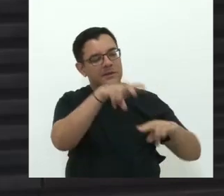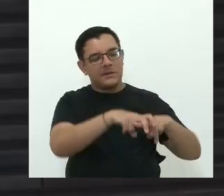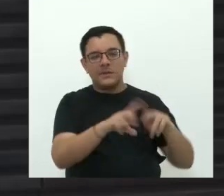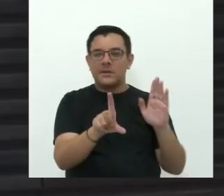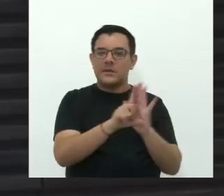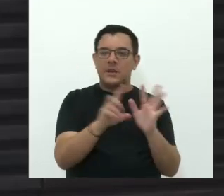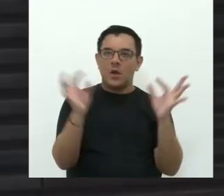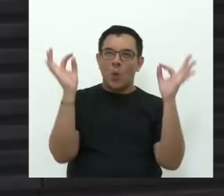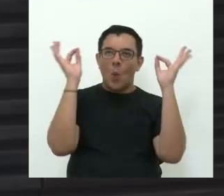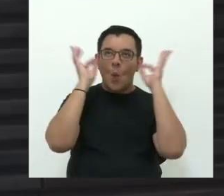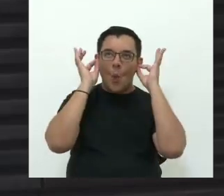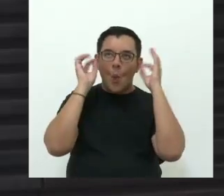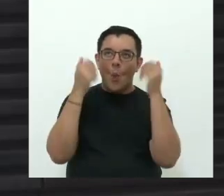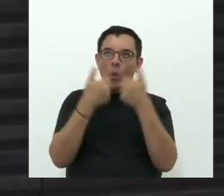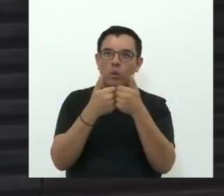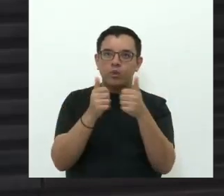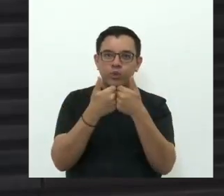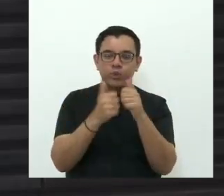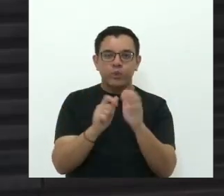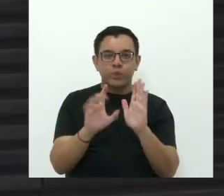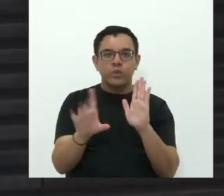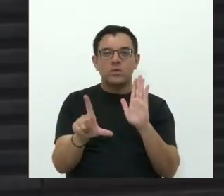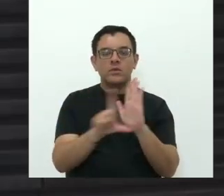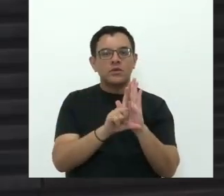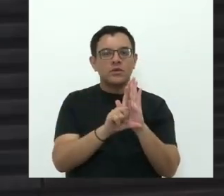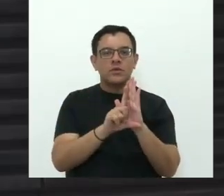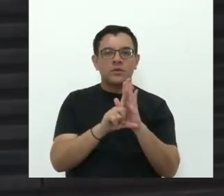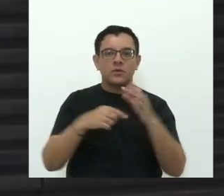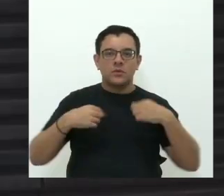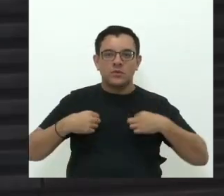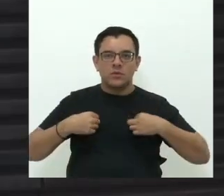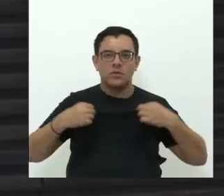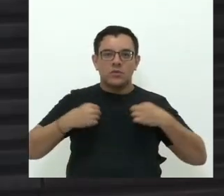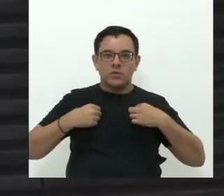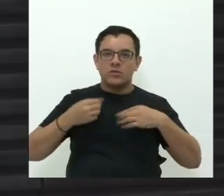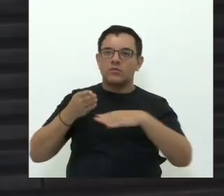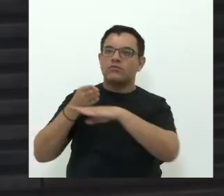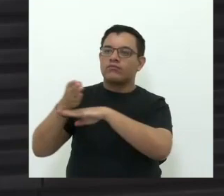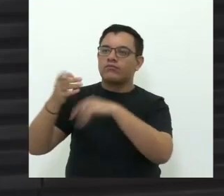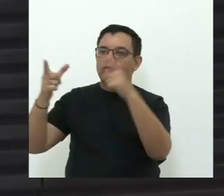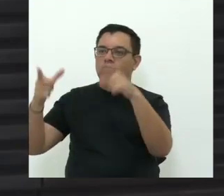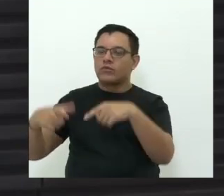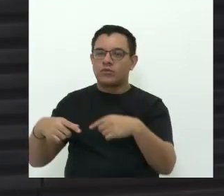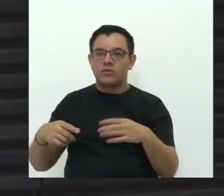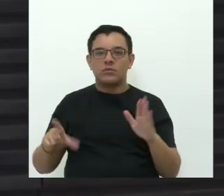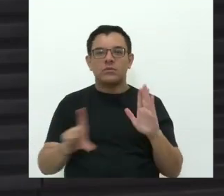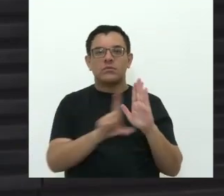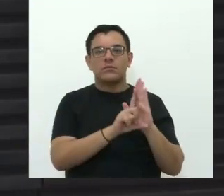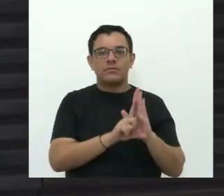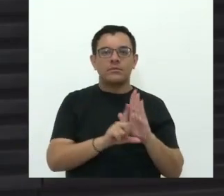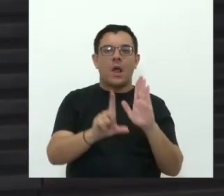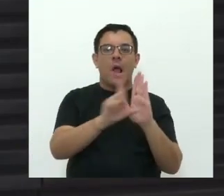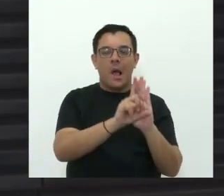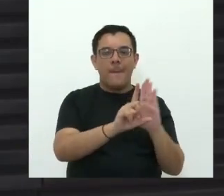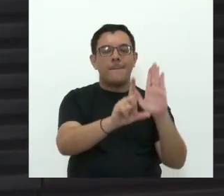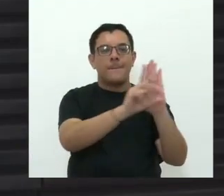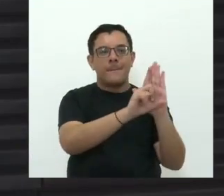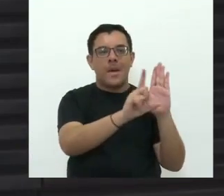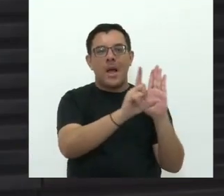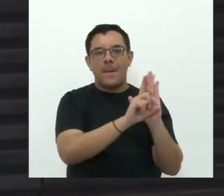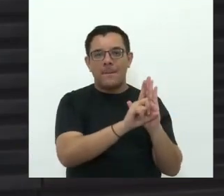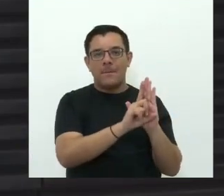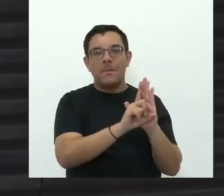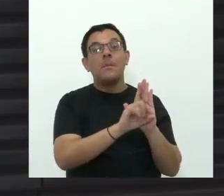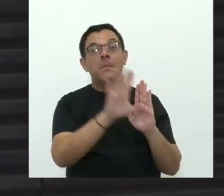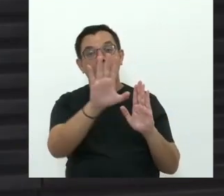colocar fone de ouvido dentro do ônibus é lei para vestir tal coisa para poder entrar em tal prédio é lei para tudo quanto é lado mas a gente